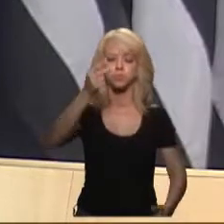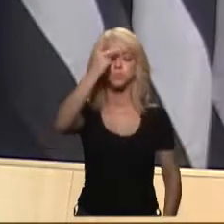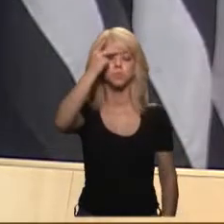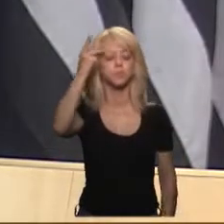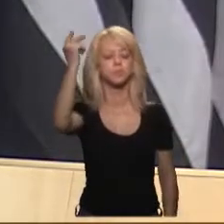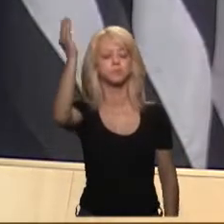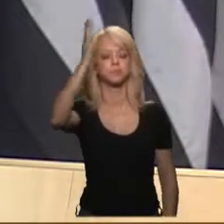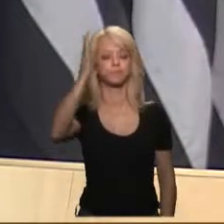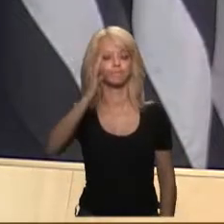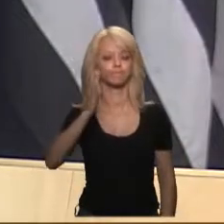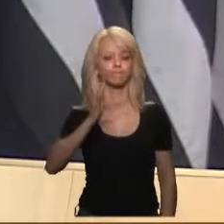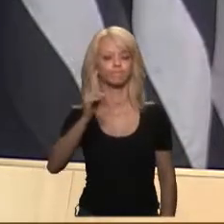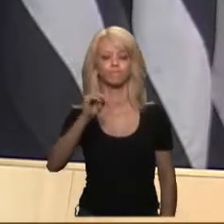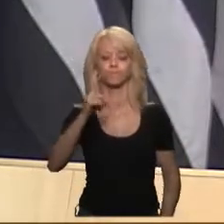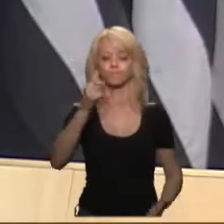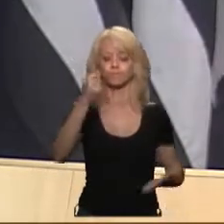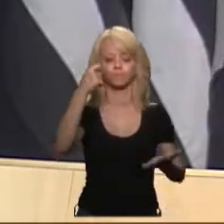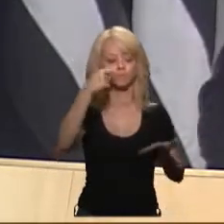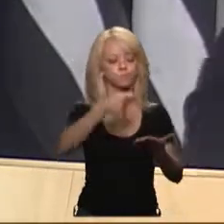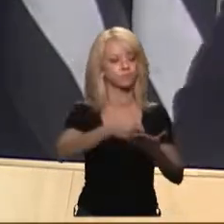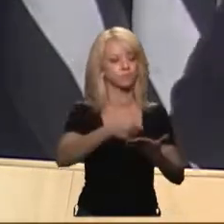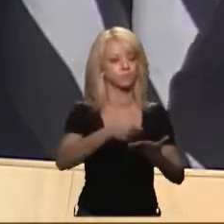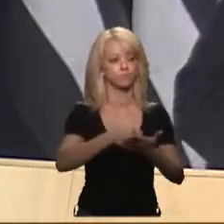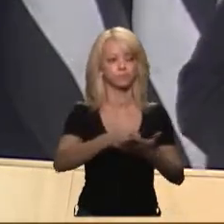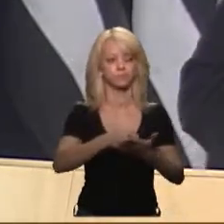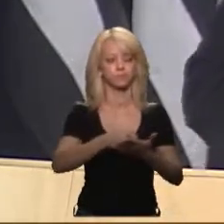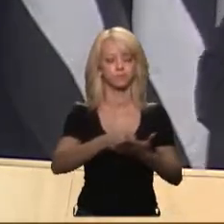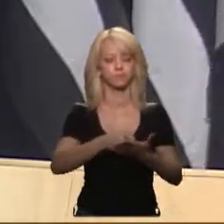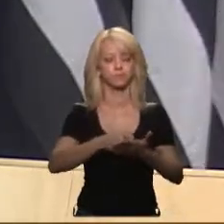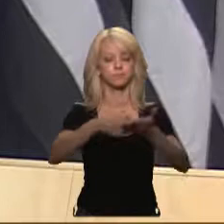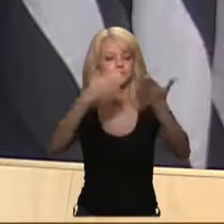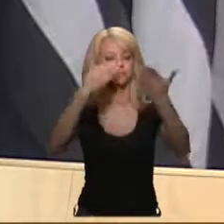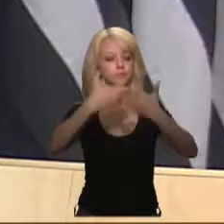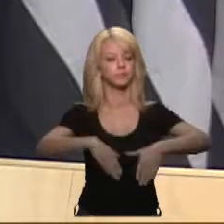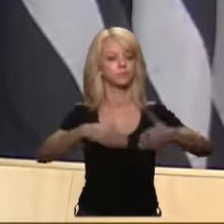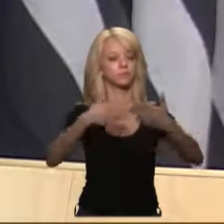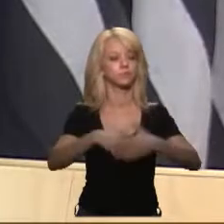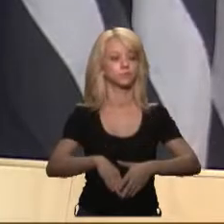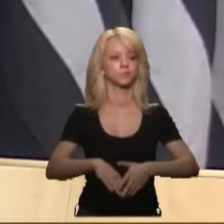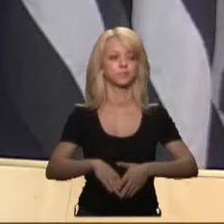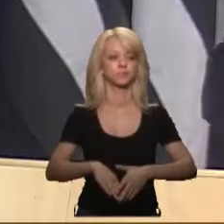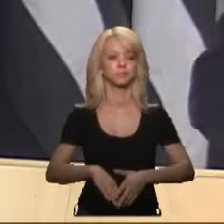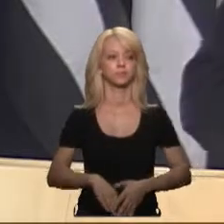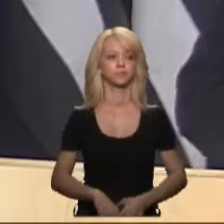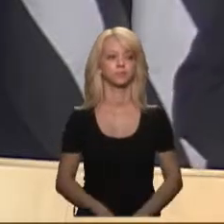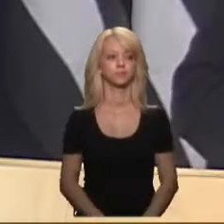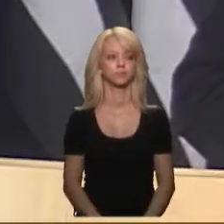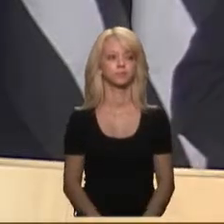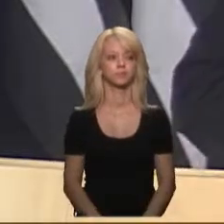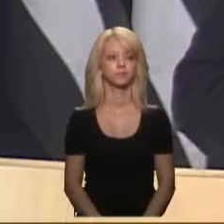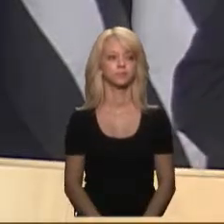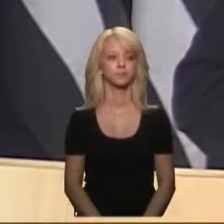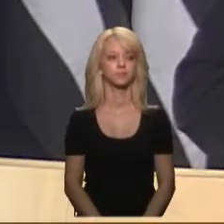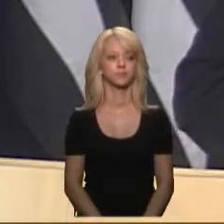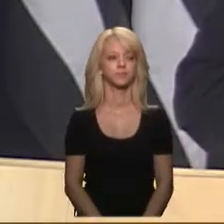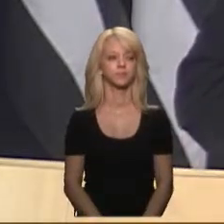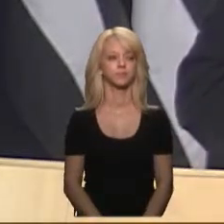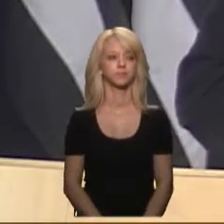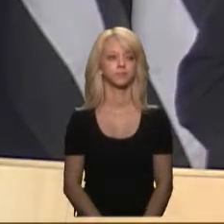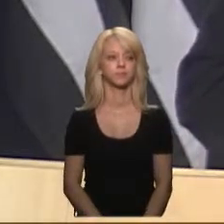Isso é para beneficiar a gente honesta. Agora eu não tenho culpa de, no meio, ter gente desonesta.